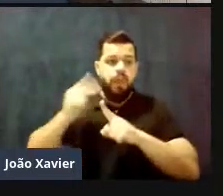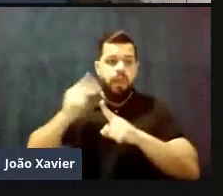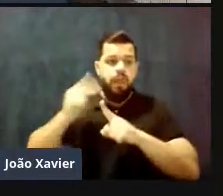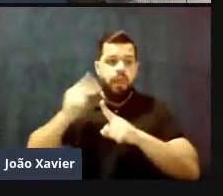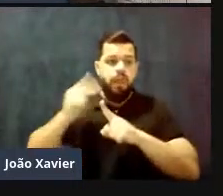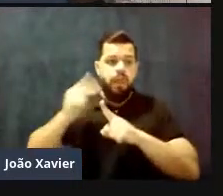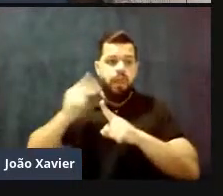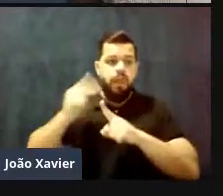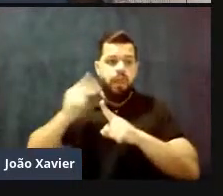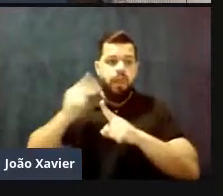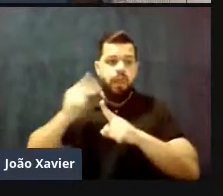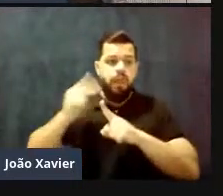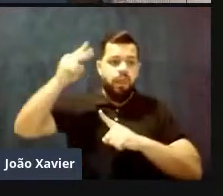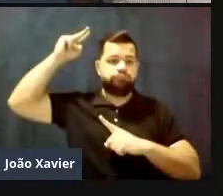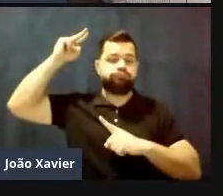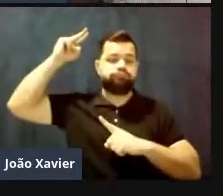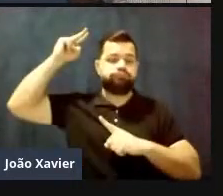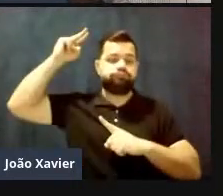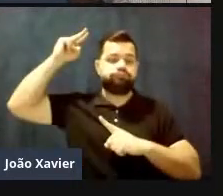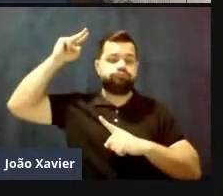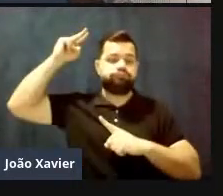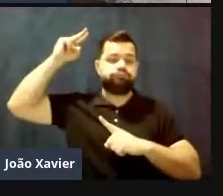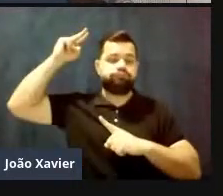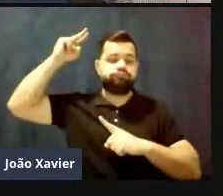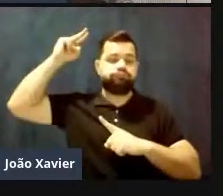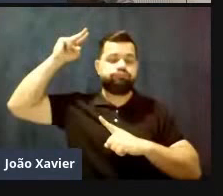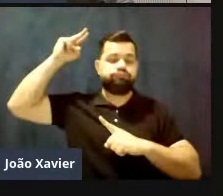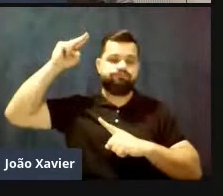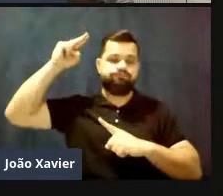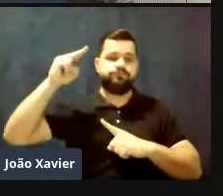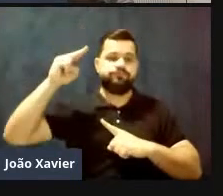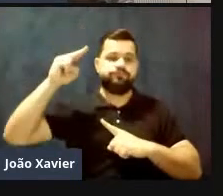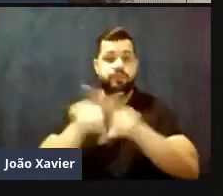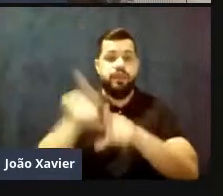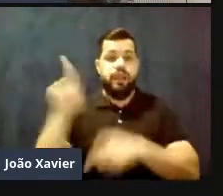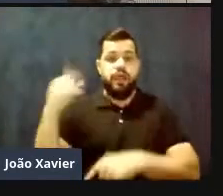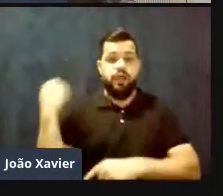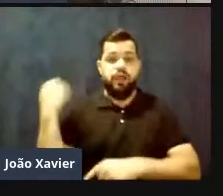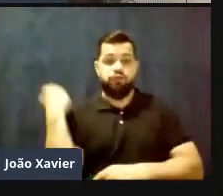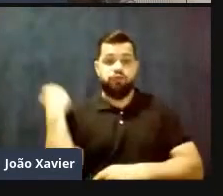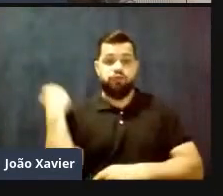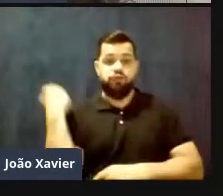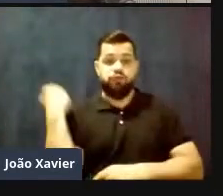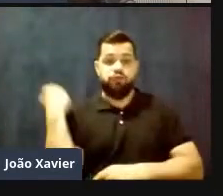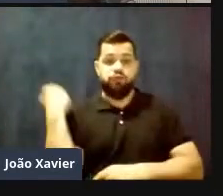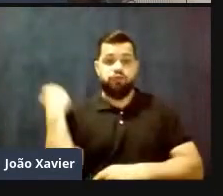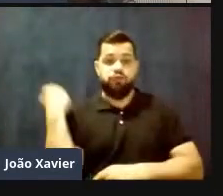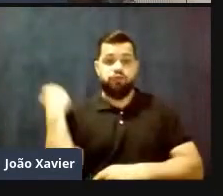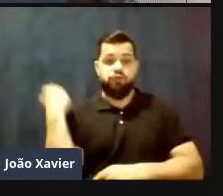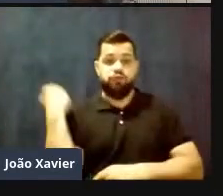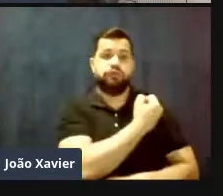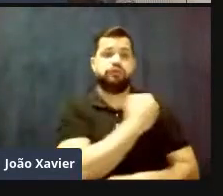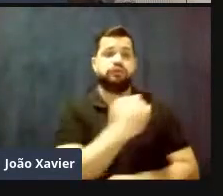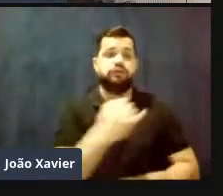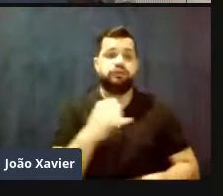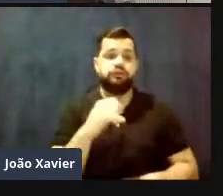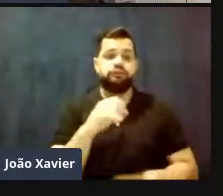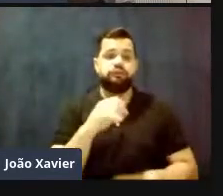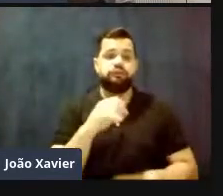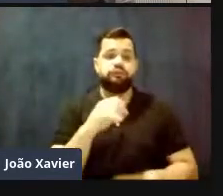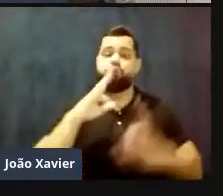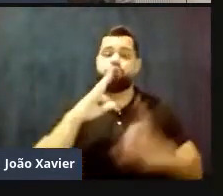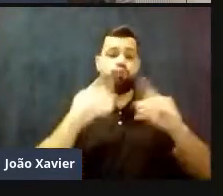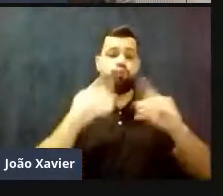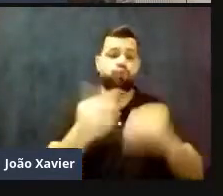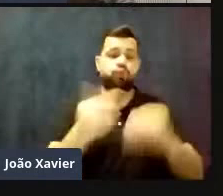Hospital Santa Juliana. Os planos de saúde, principalmente Unimed, GEAP, FUSEC, os pacientes com potencial particular